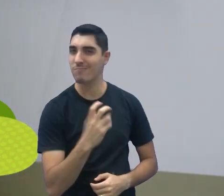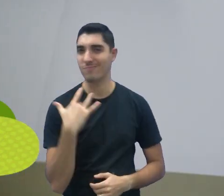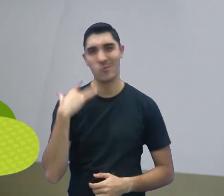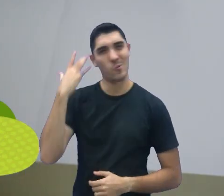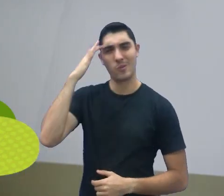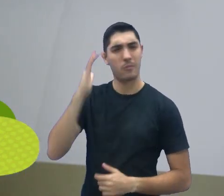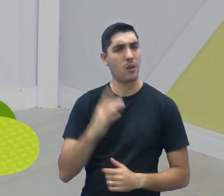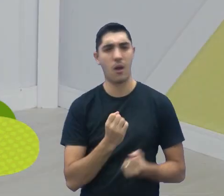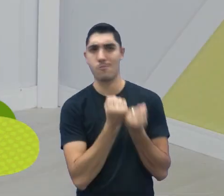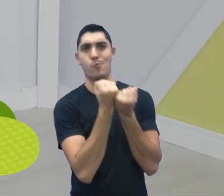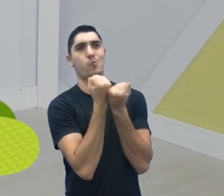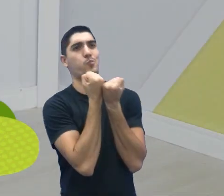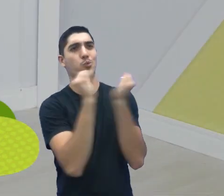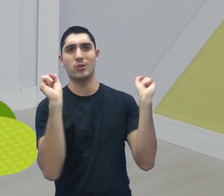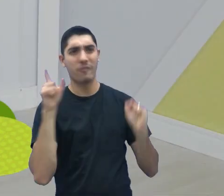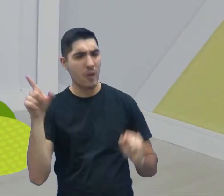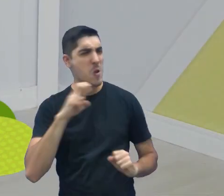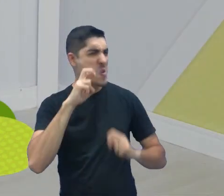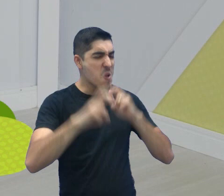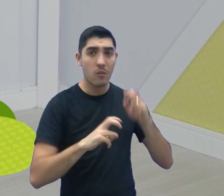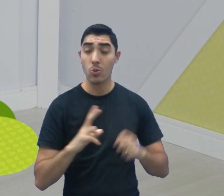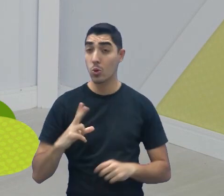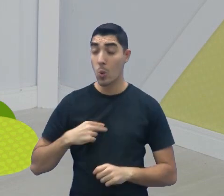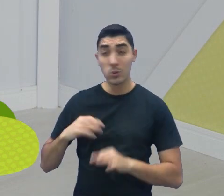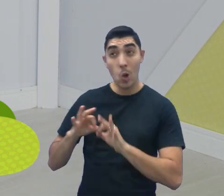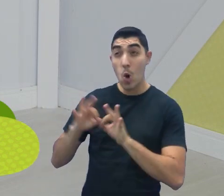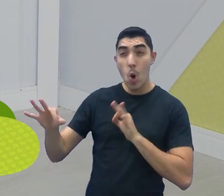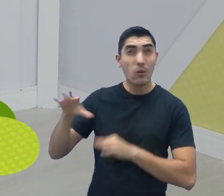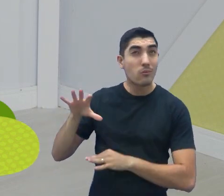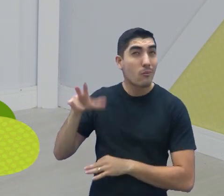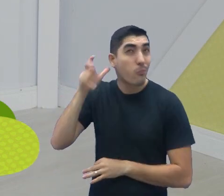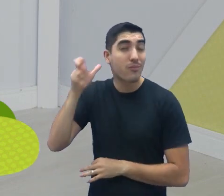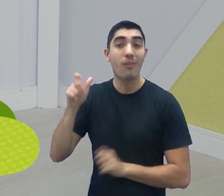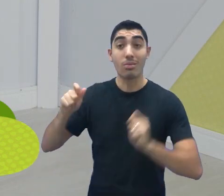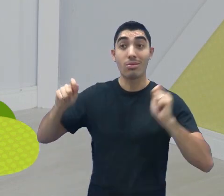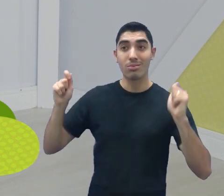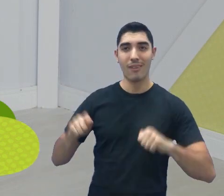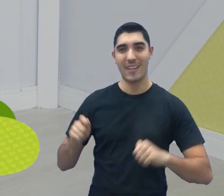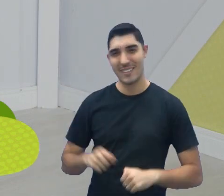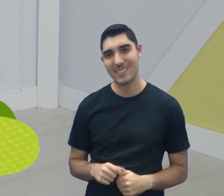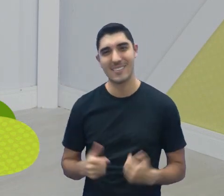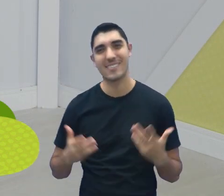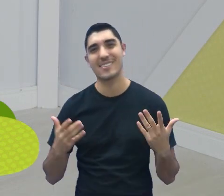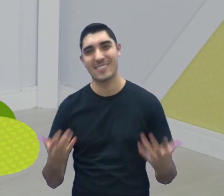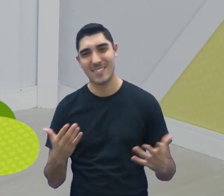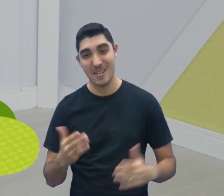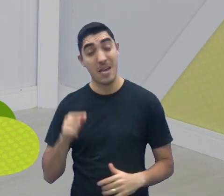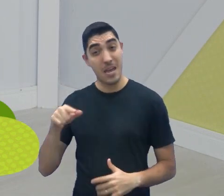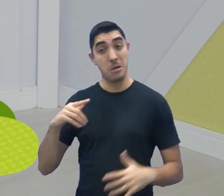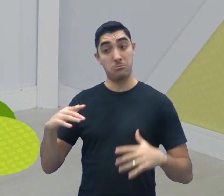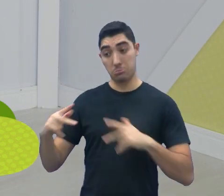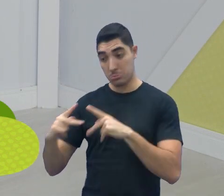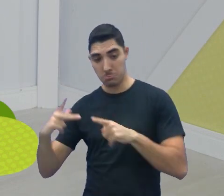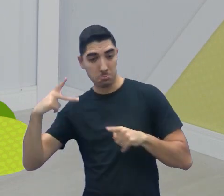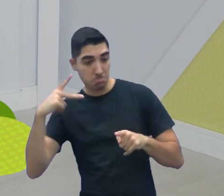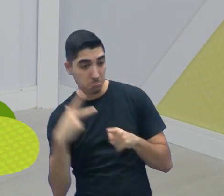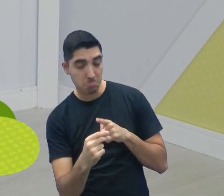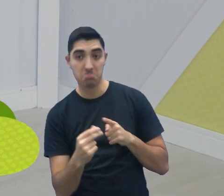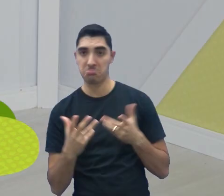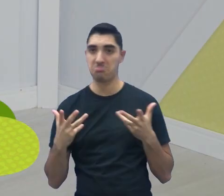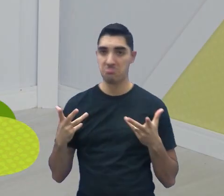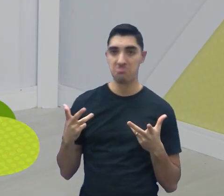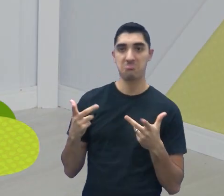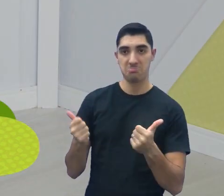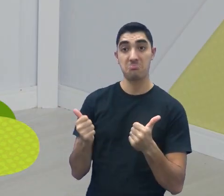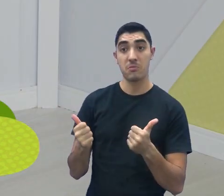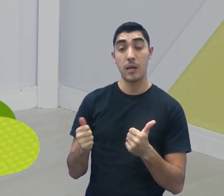acho impossível. Você escuta lá de Londres o assobio do Paulinho Louco. Mas, João, bela vitória do São José, em que pese, São José